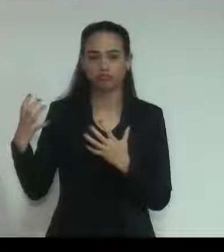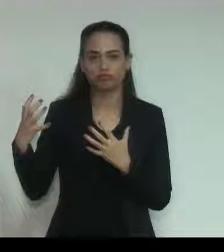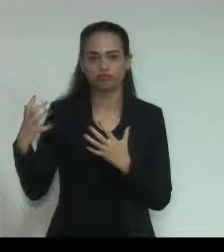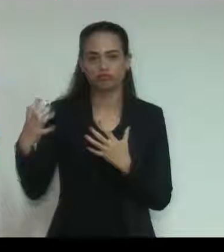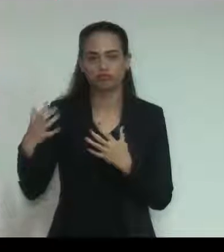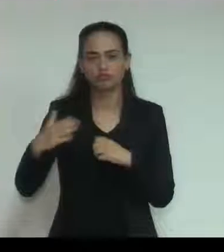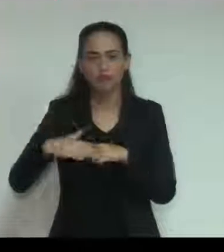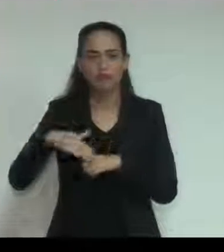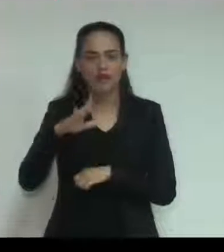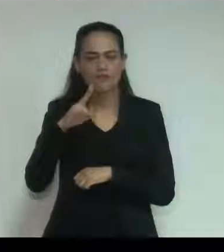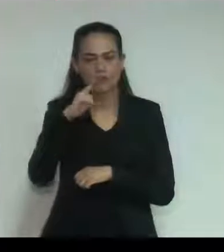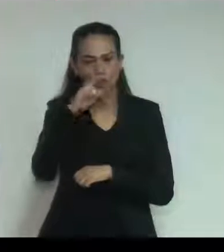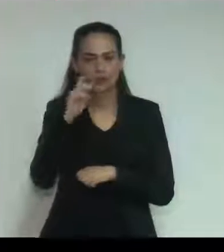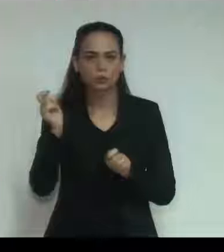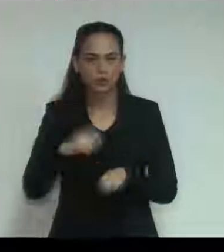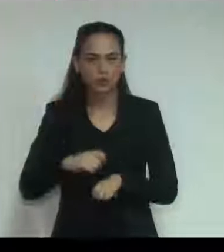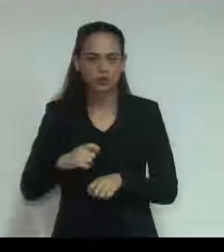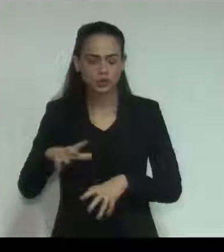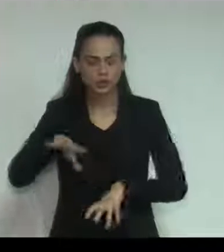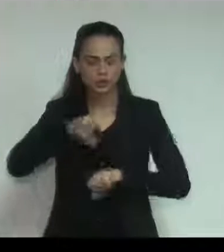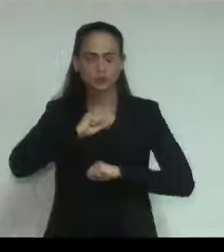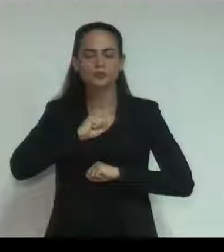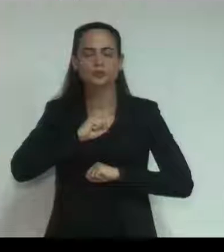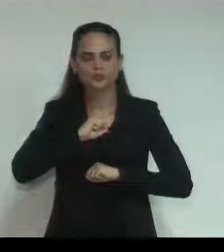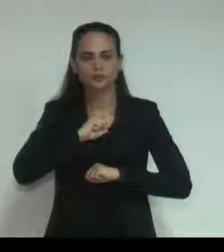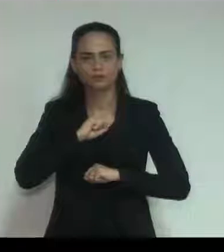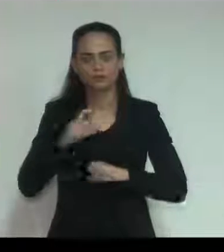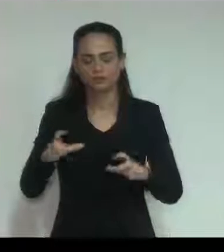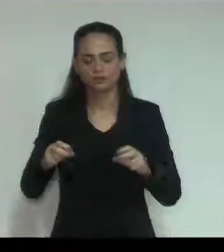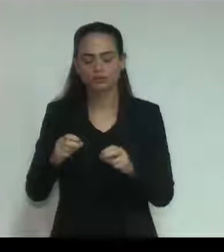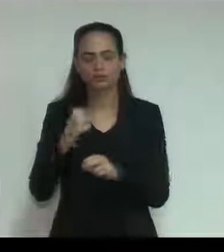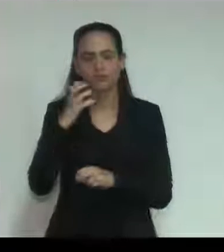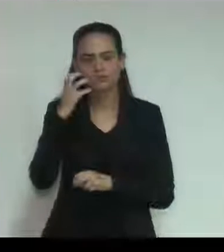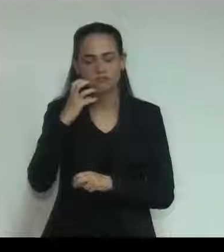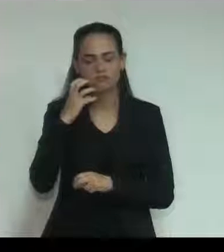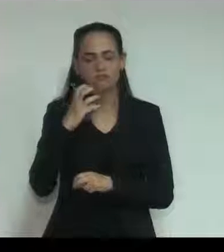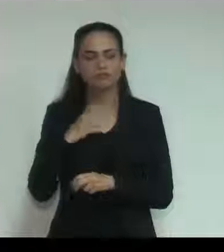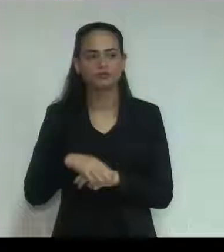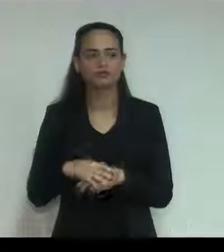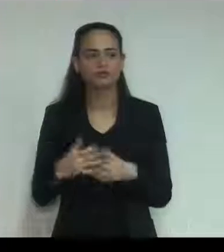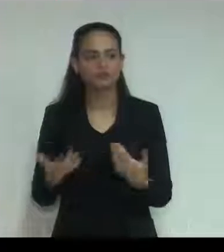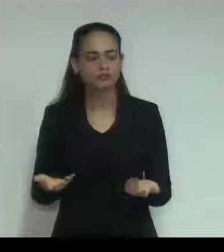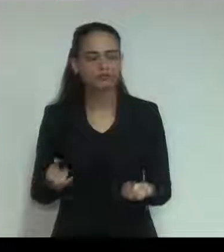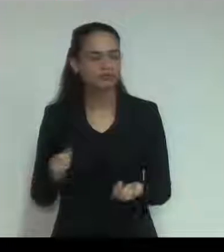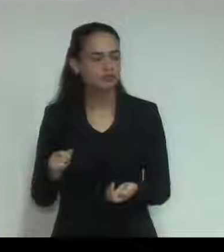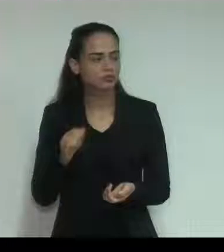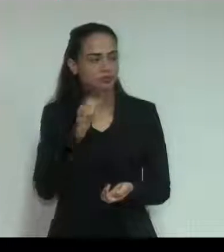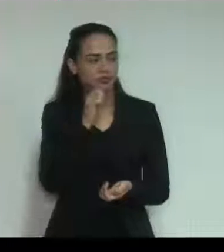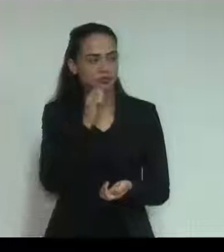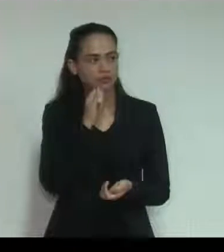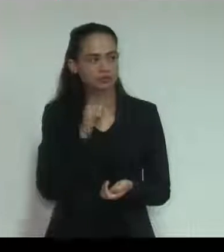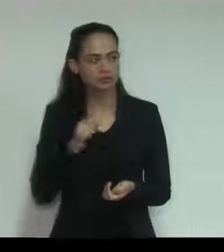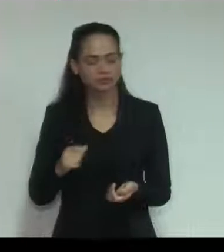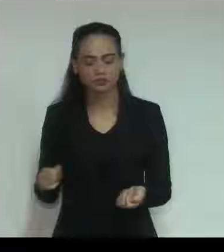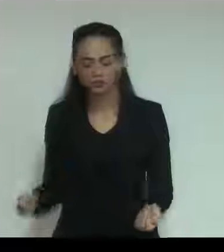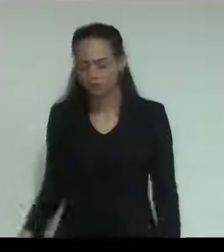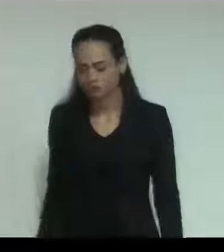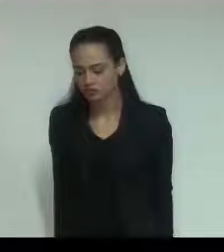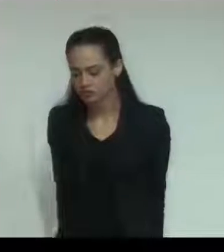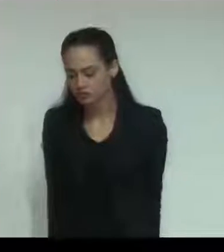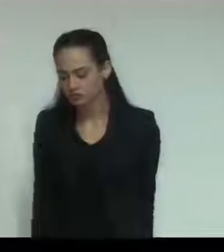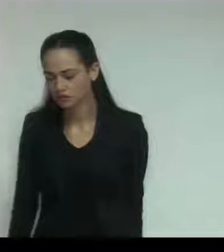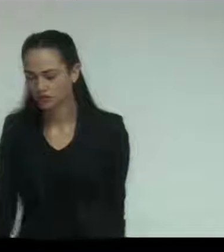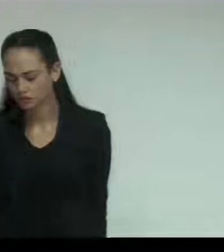que aumentam o risco na questão da história reprodutiva. Então, não ter filhos, primeira gravidez após os 30 anos, não